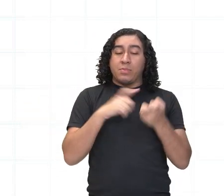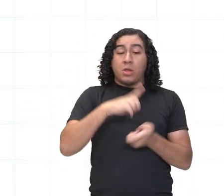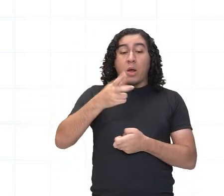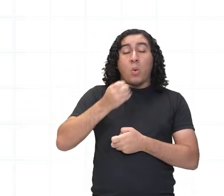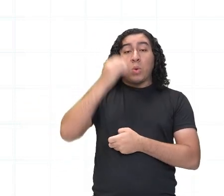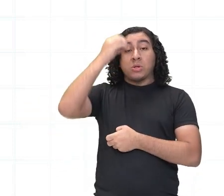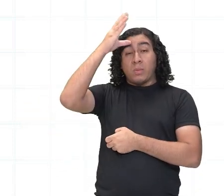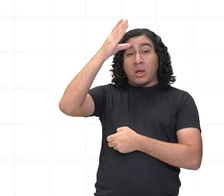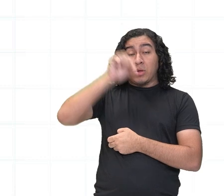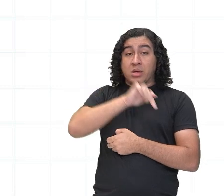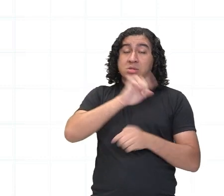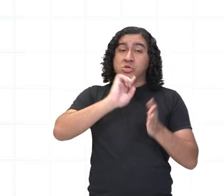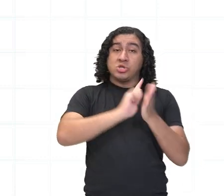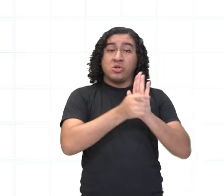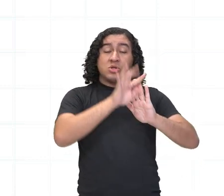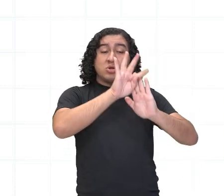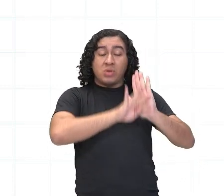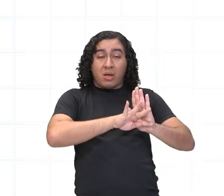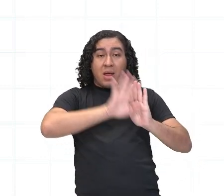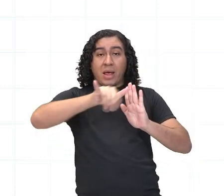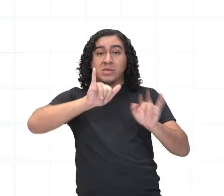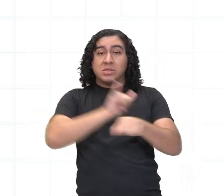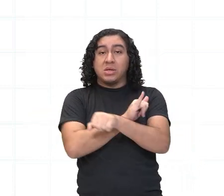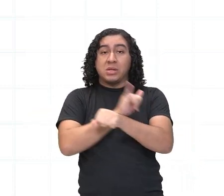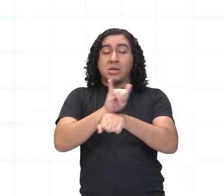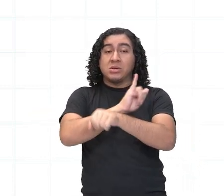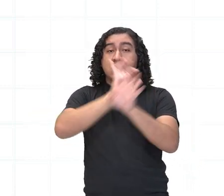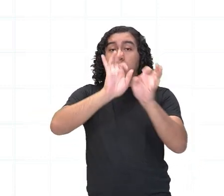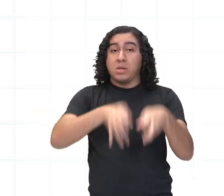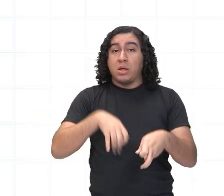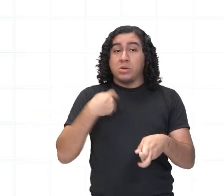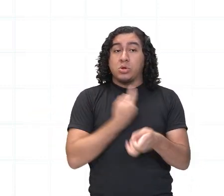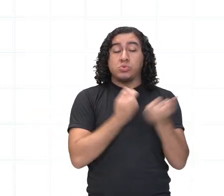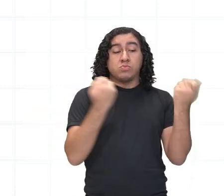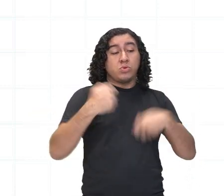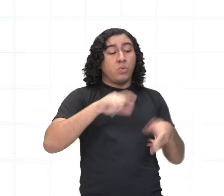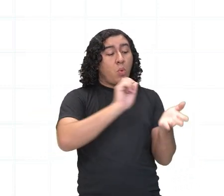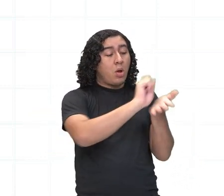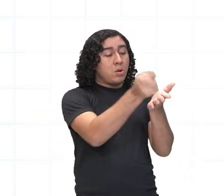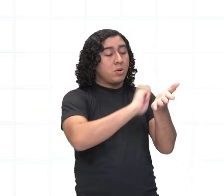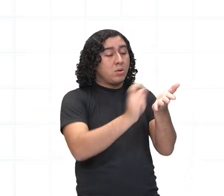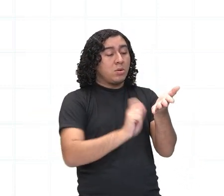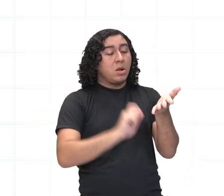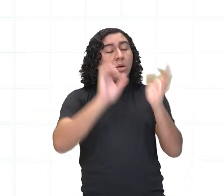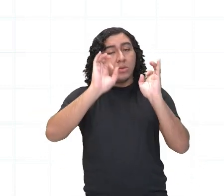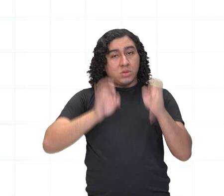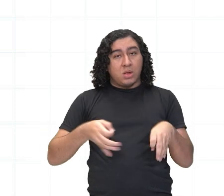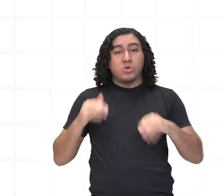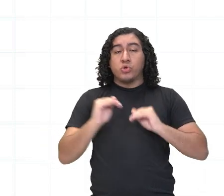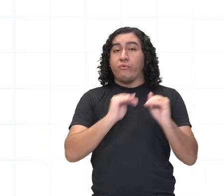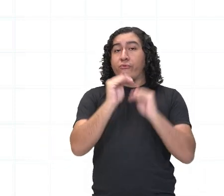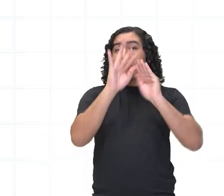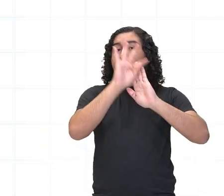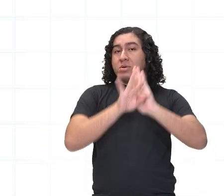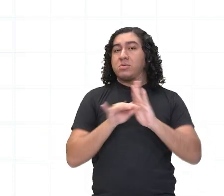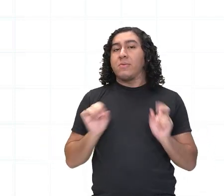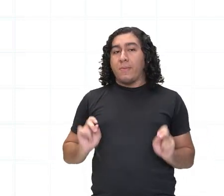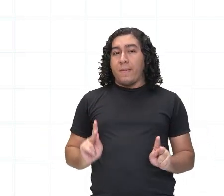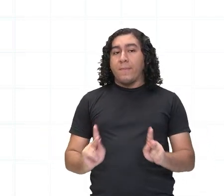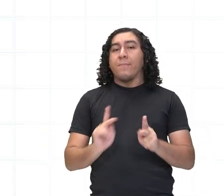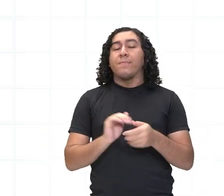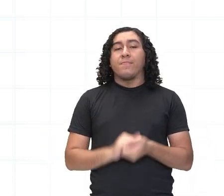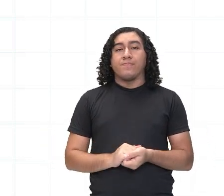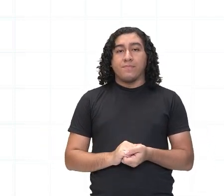gênero textual, essa é a maneira como nós devemos buscar escrever e desenvolver esse texto, tá certo?